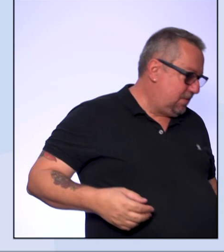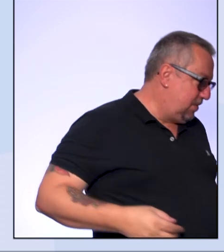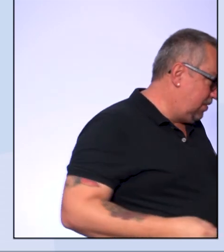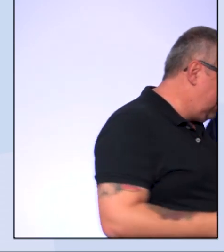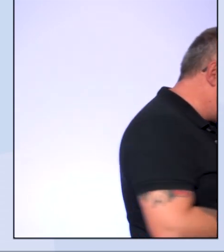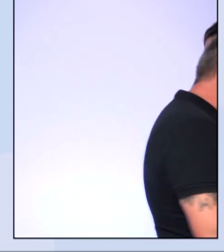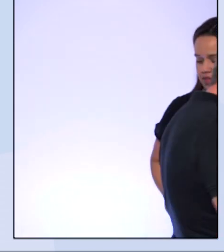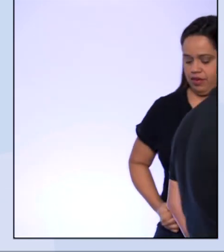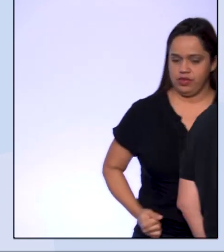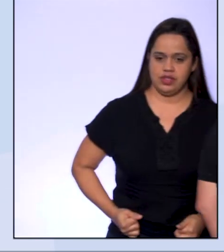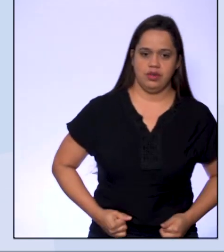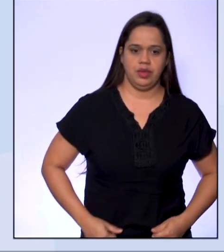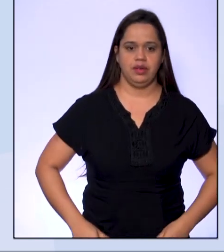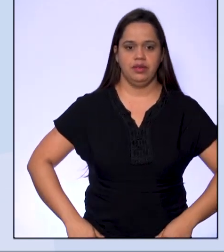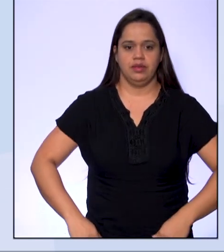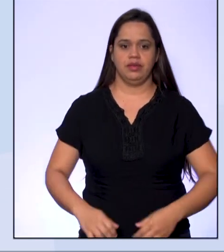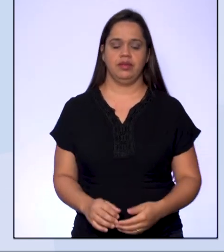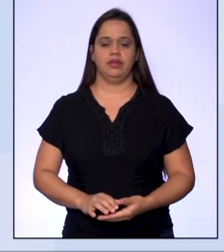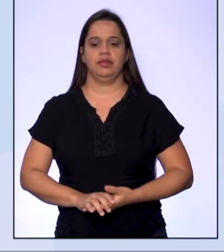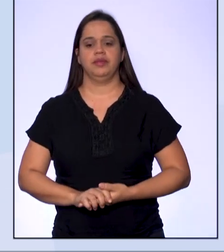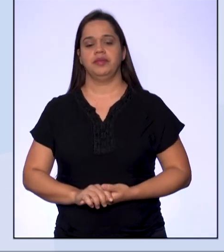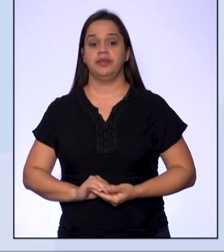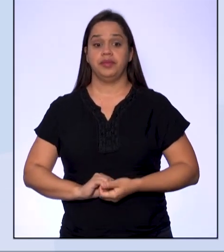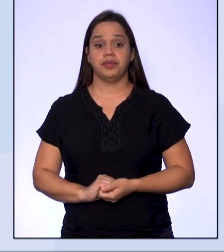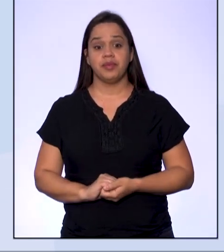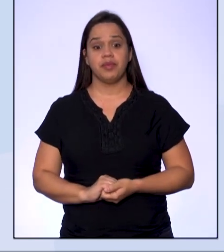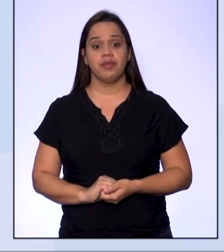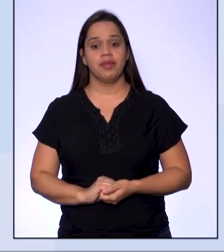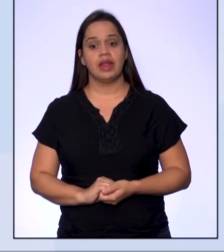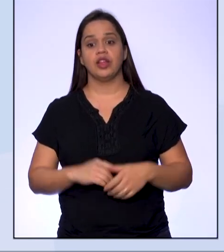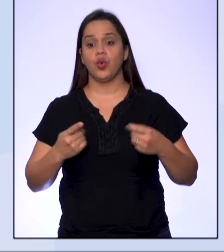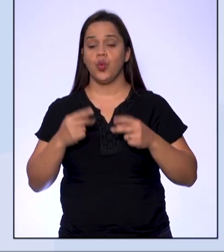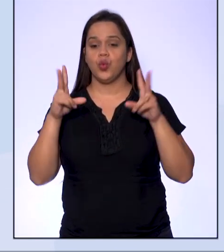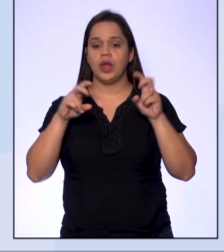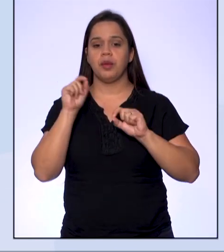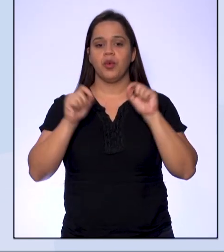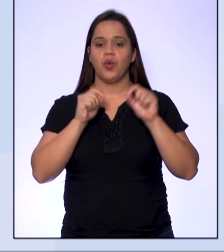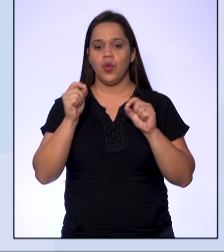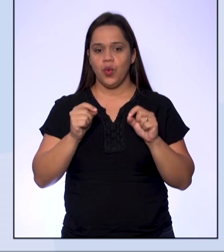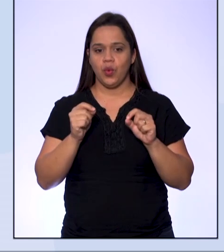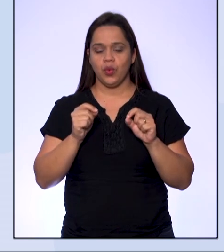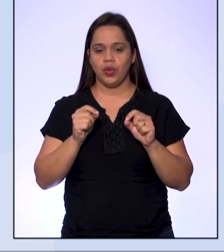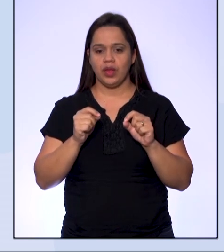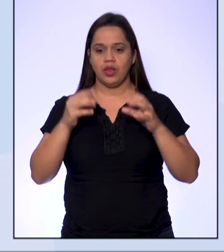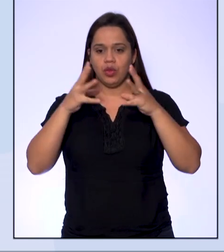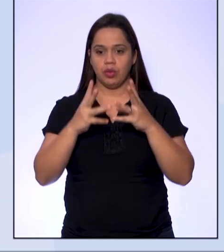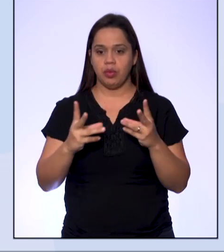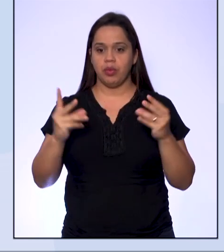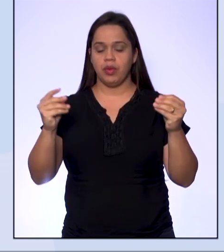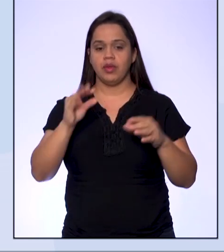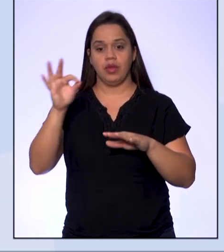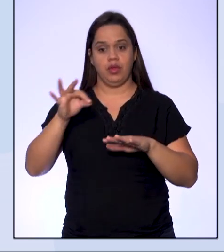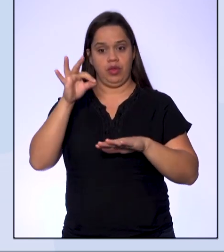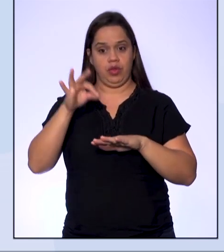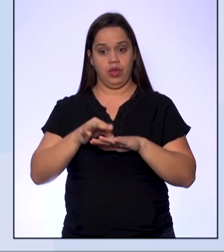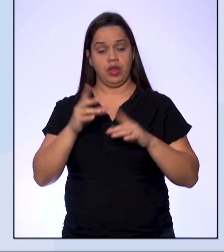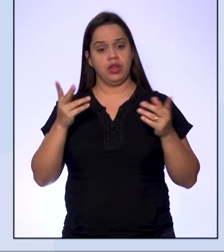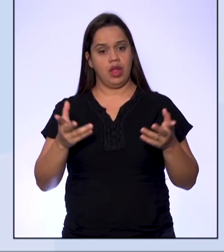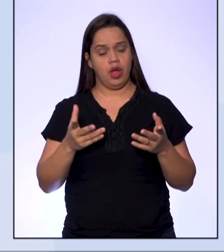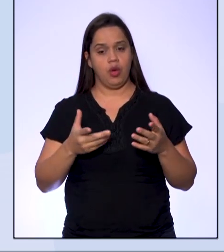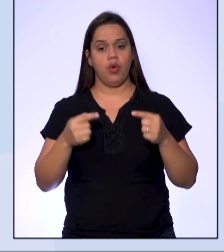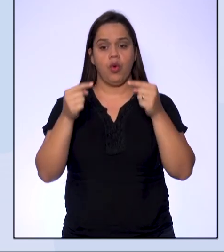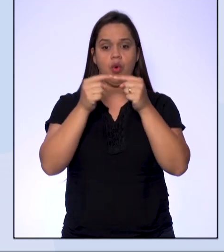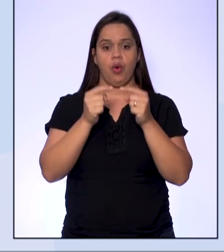um comentário postado em uma rede social sobre a extinção das abelhas. Com base no texto 1 e no texto